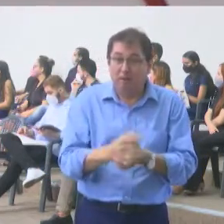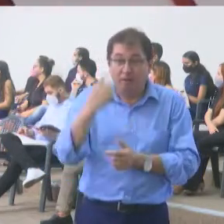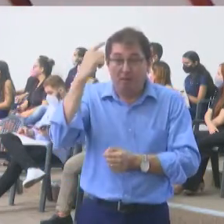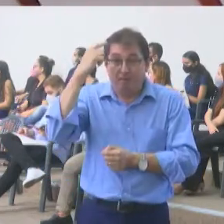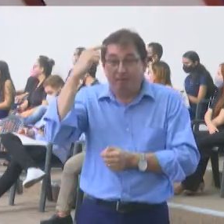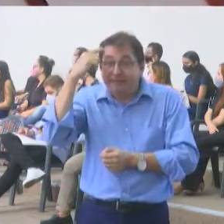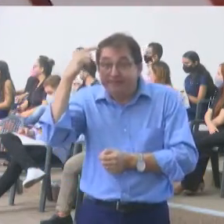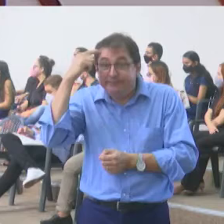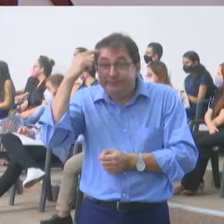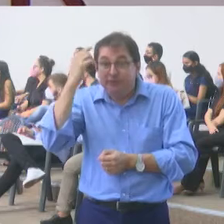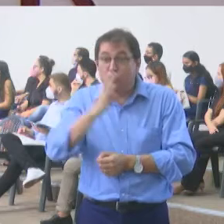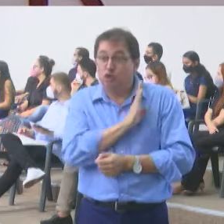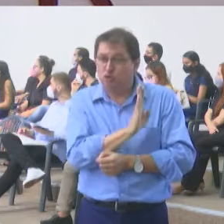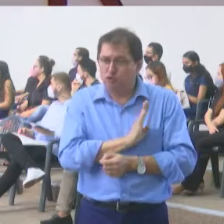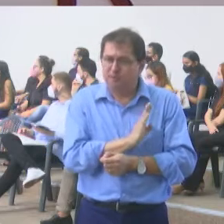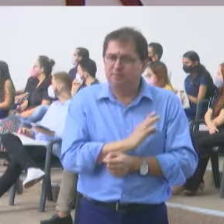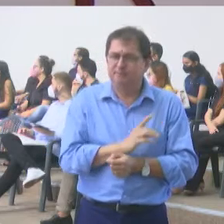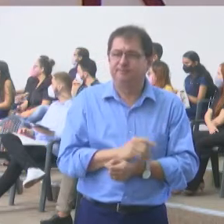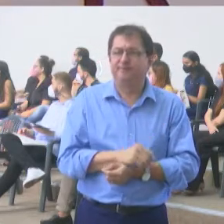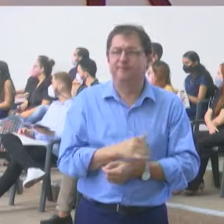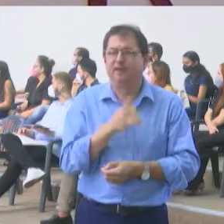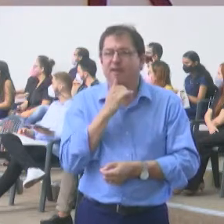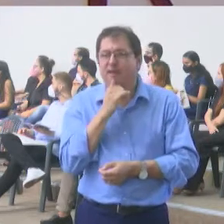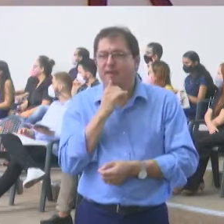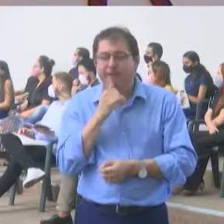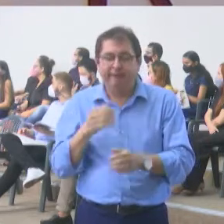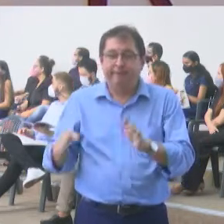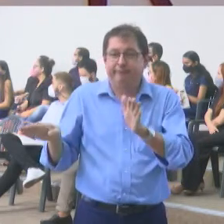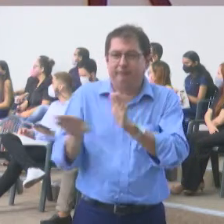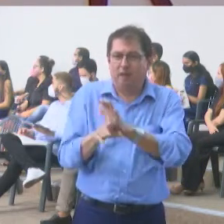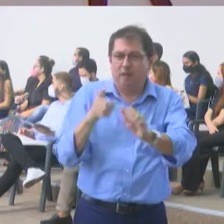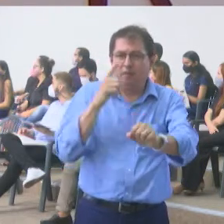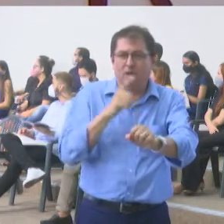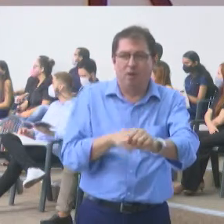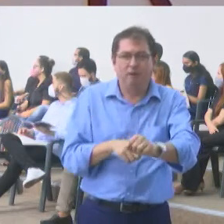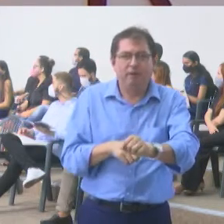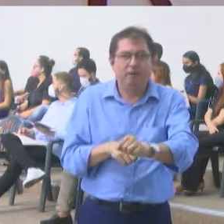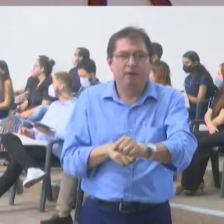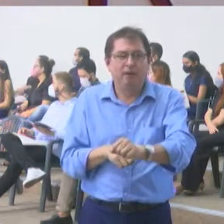a marcha nupcial. Toca aí a marcha nupcial para mim.